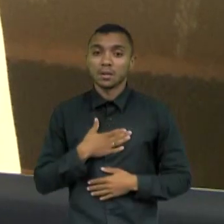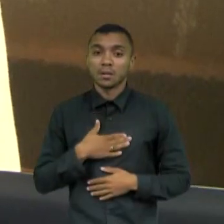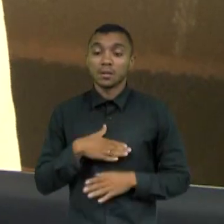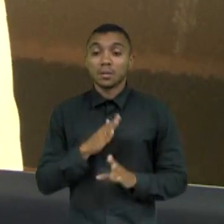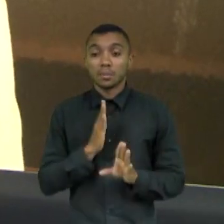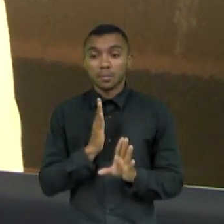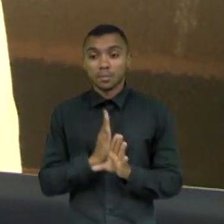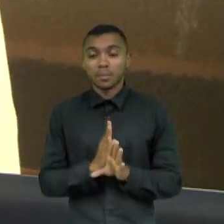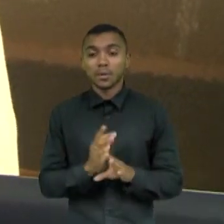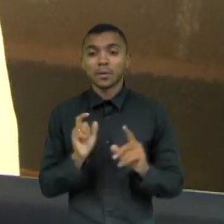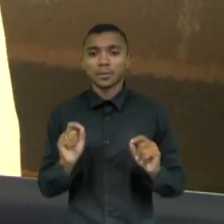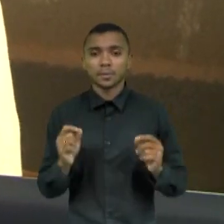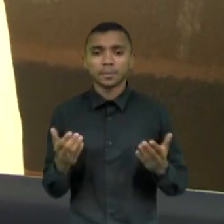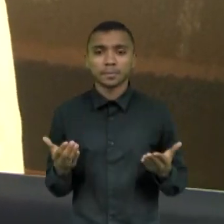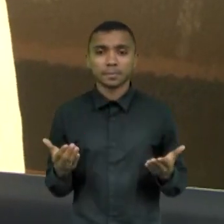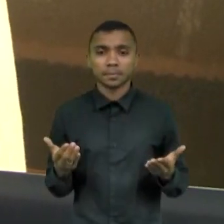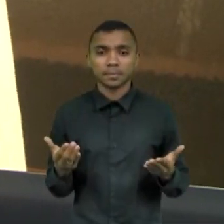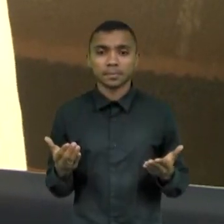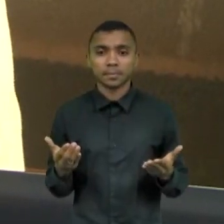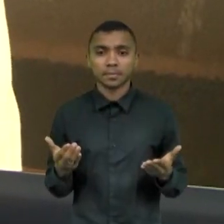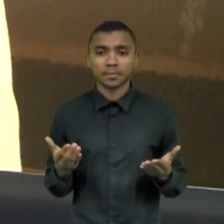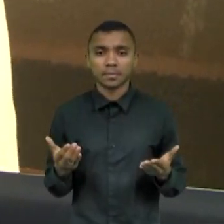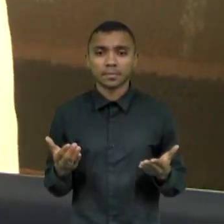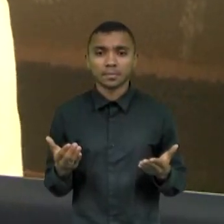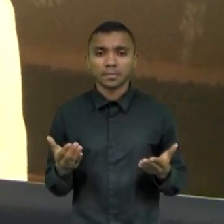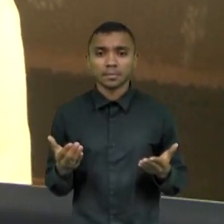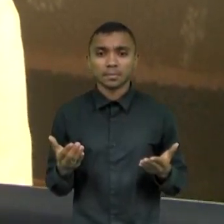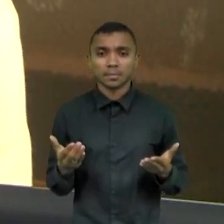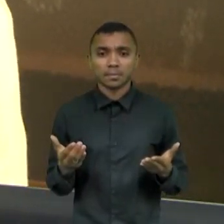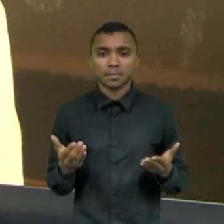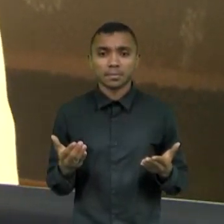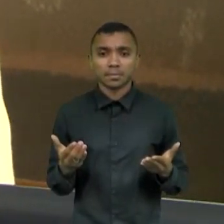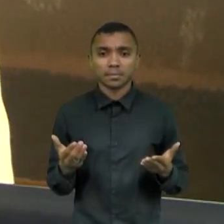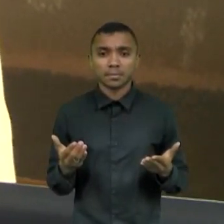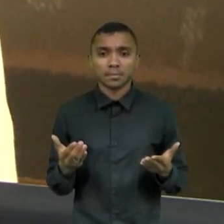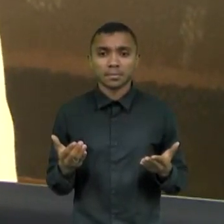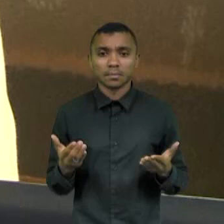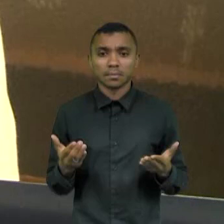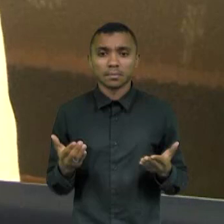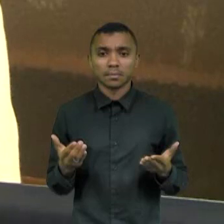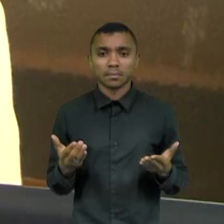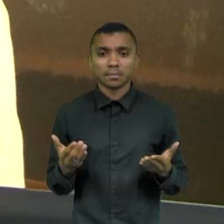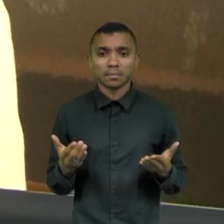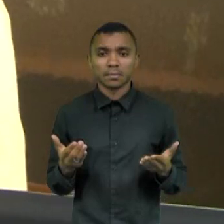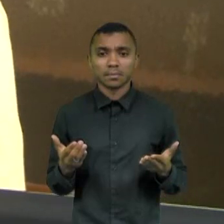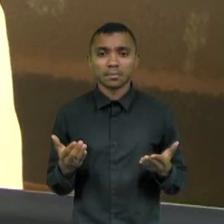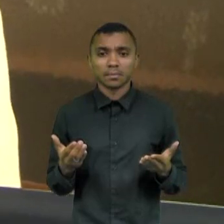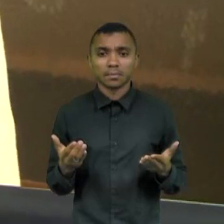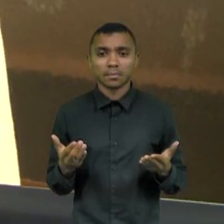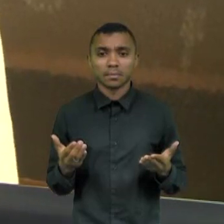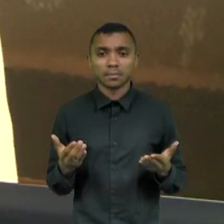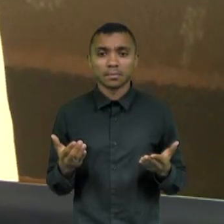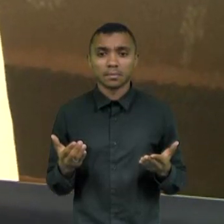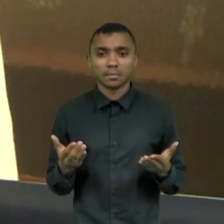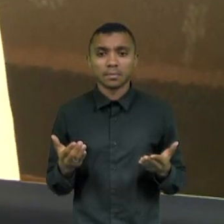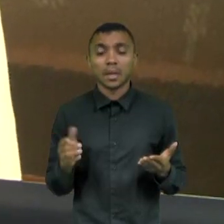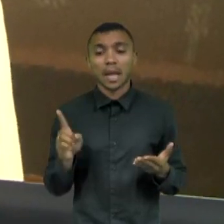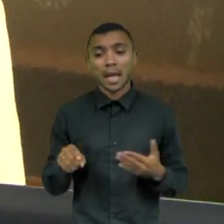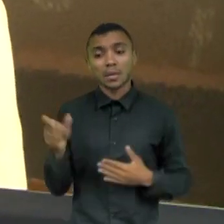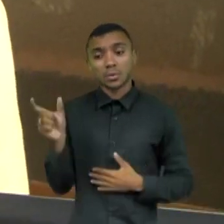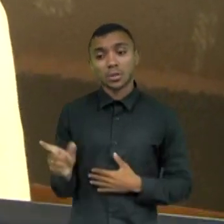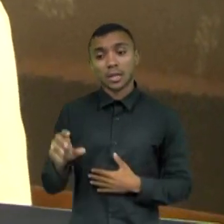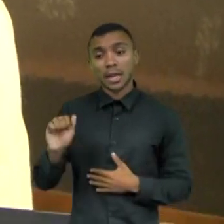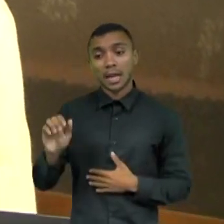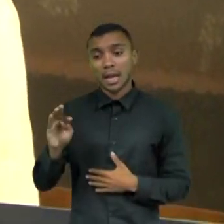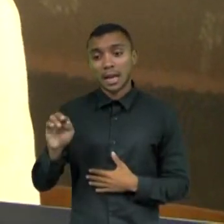idosa, não, no atual contexto, já não é uma pessoa que vai ficar só em casa, doente, é uma pessoa ativa. Então,